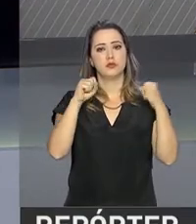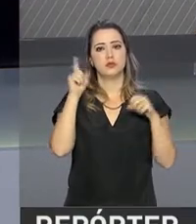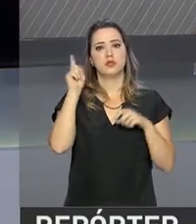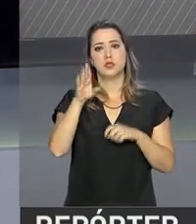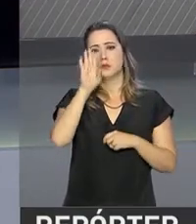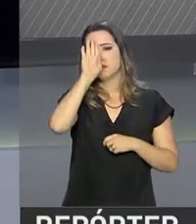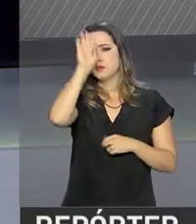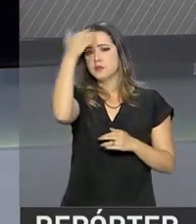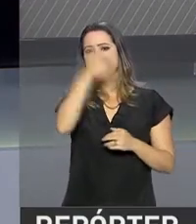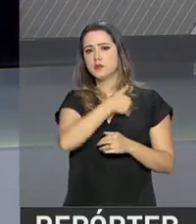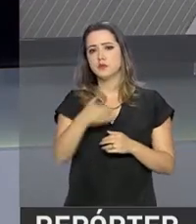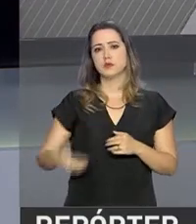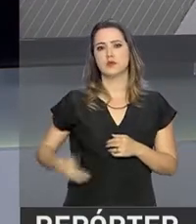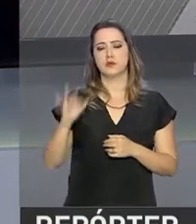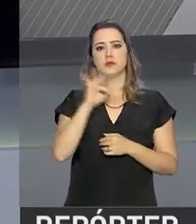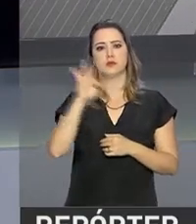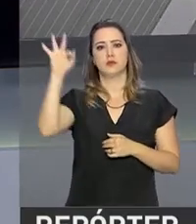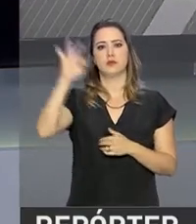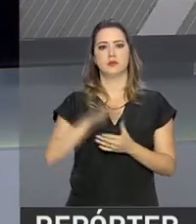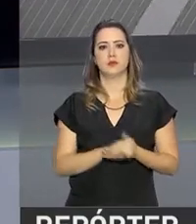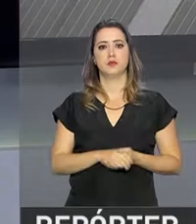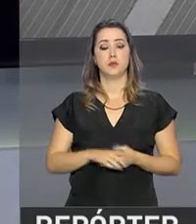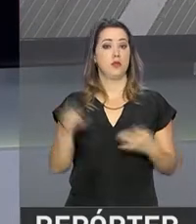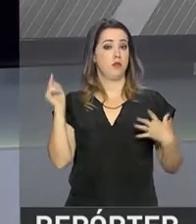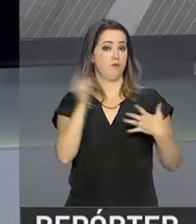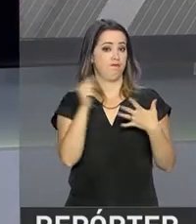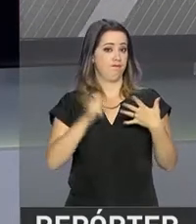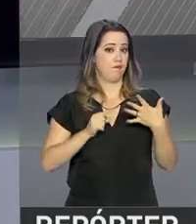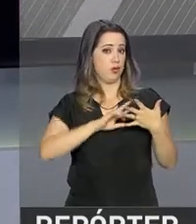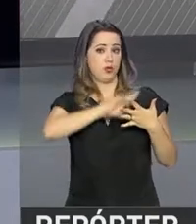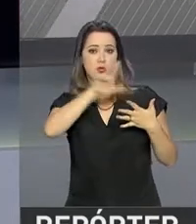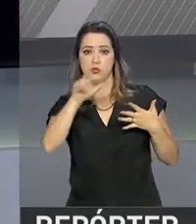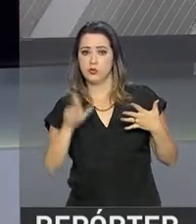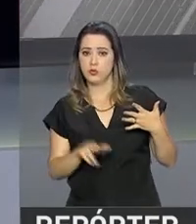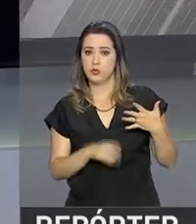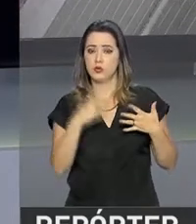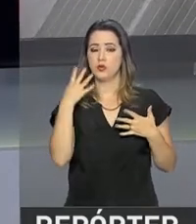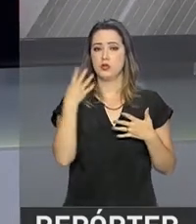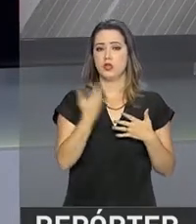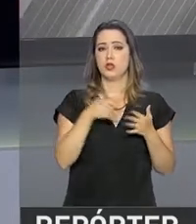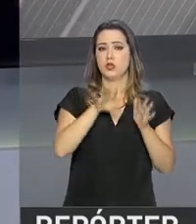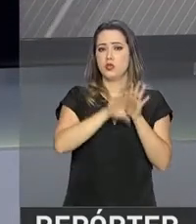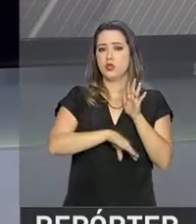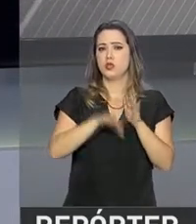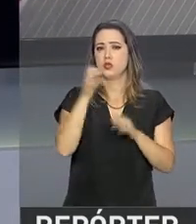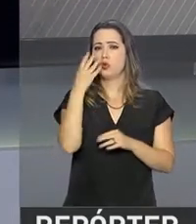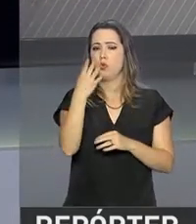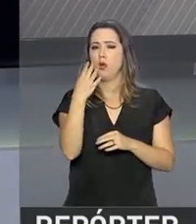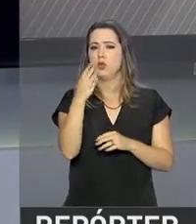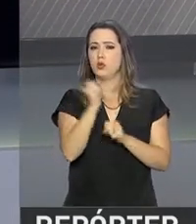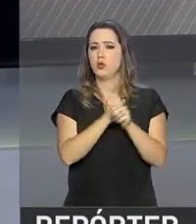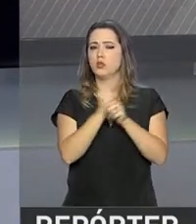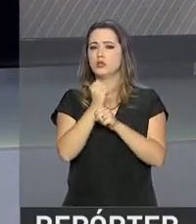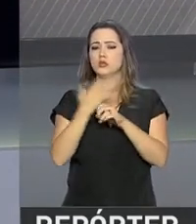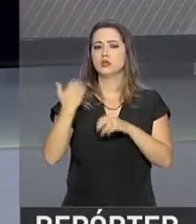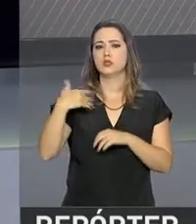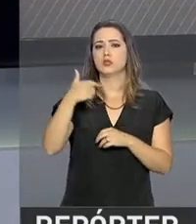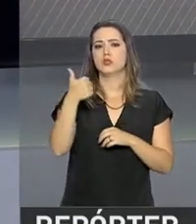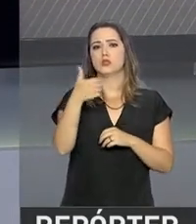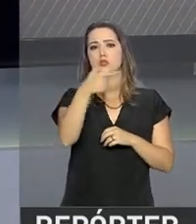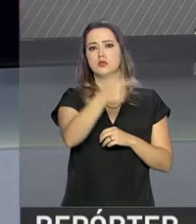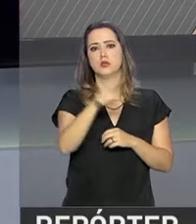físicas é prioridade do governo federal entre as diversas ações estão a retirada em quatro anos de mais de